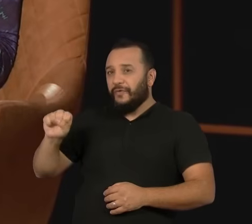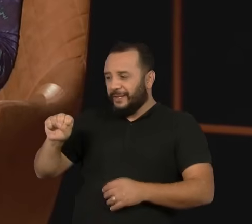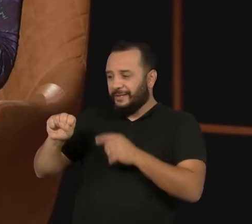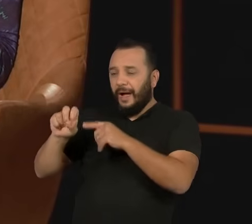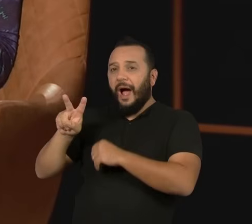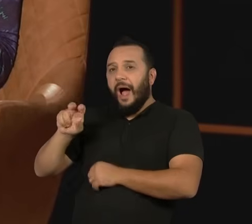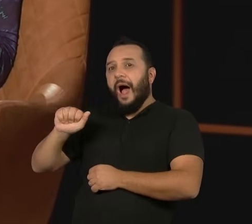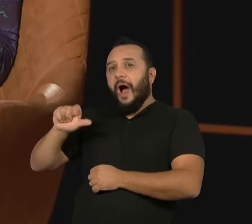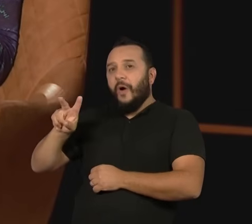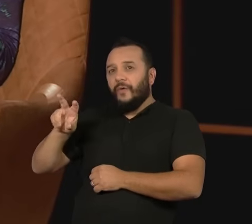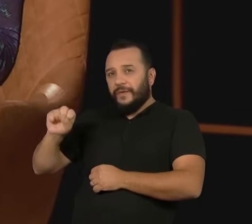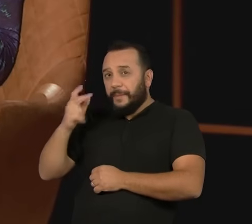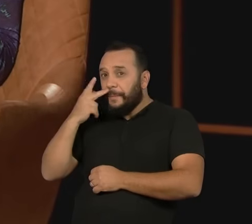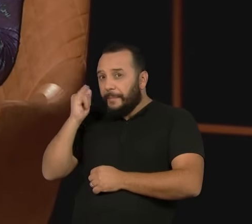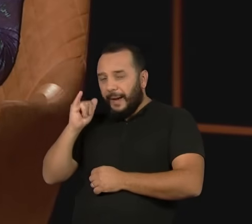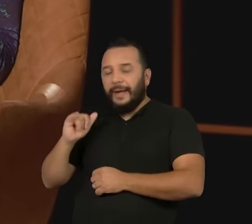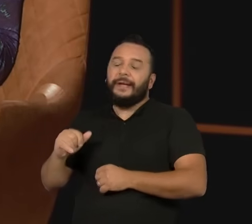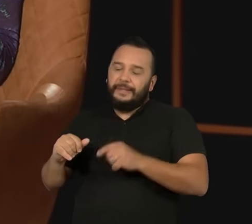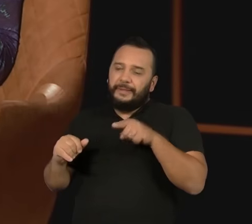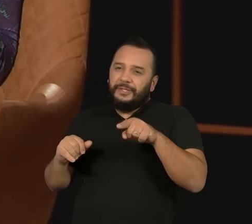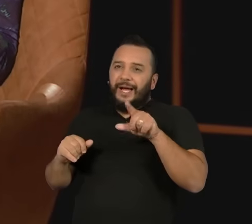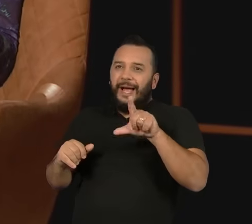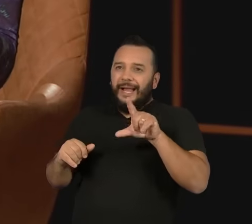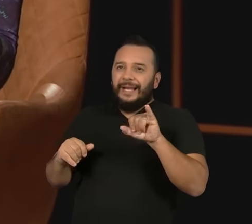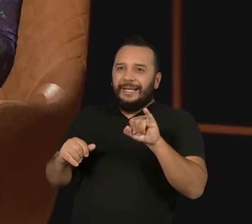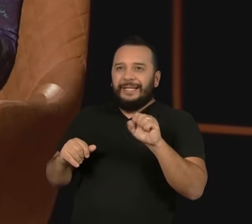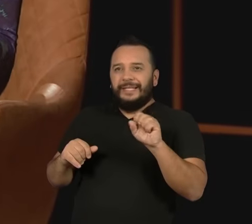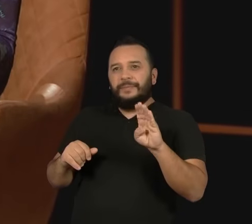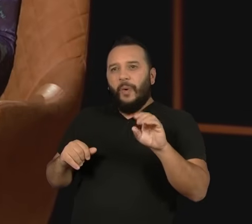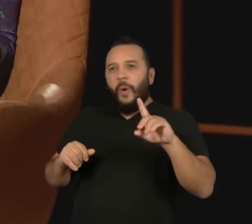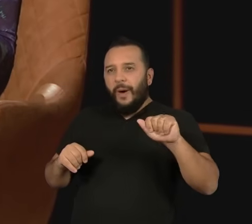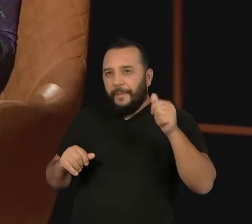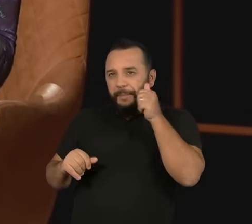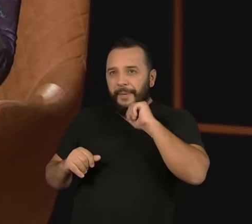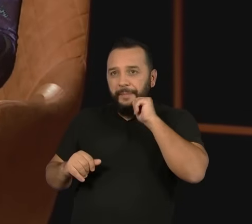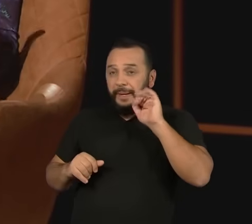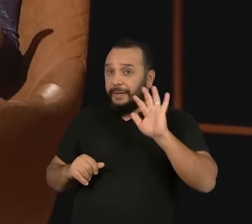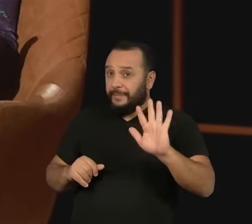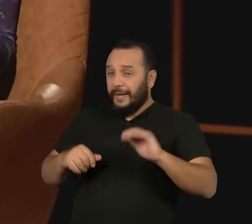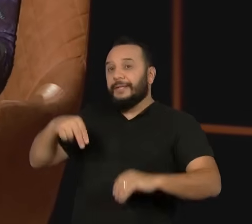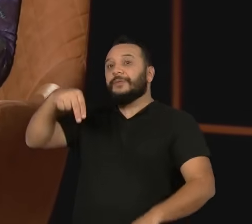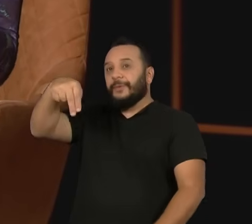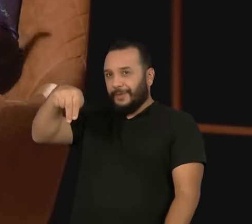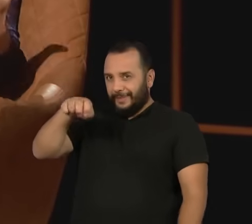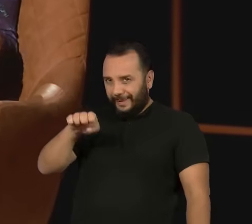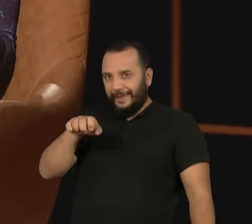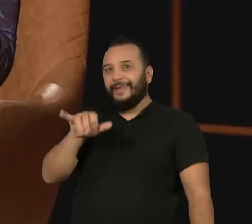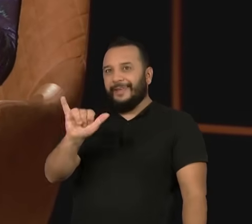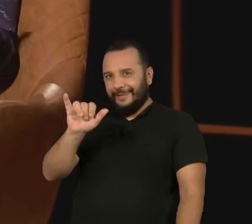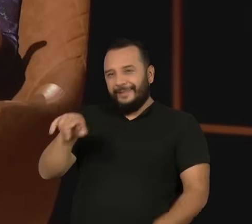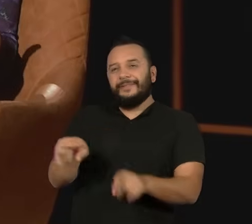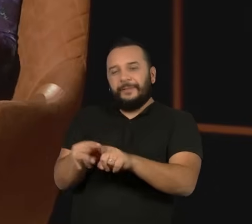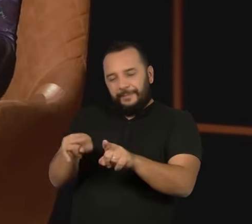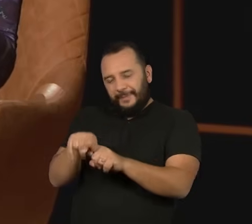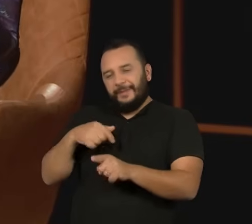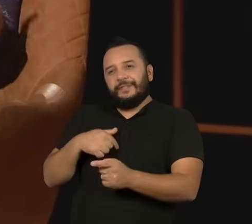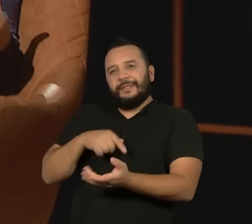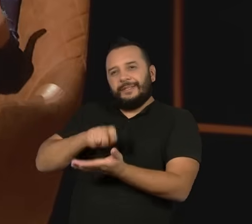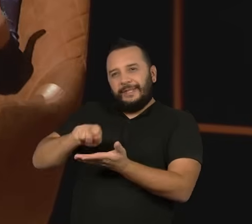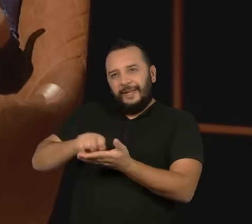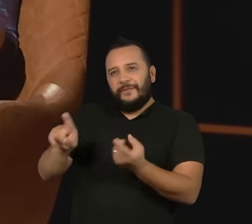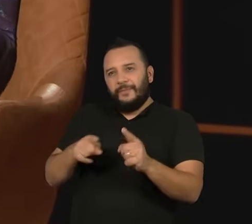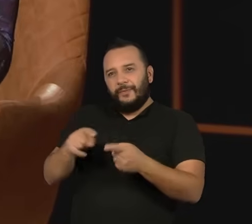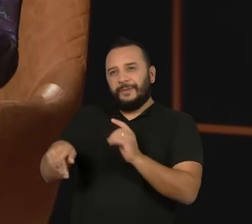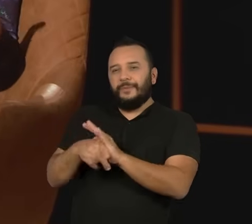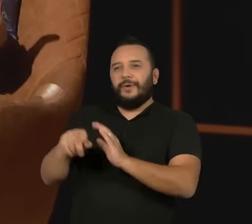minha mãe, Cláudia Lisboa. Só que o Ney Lisboa também é um músico, compositor,